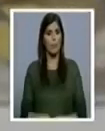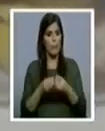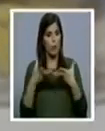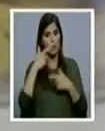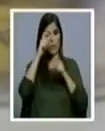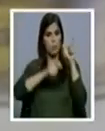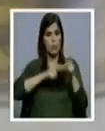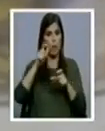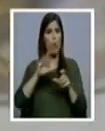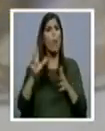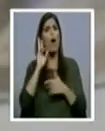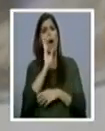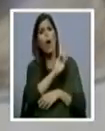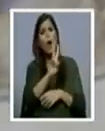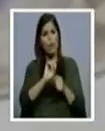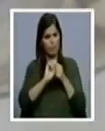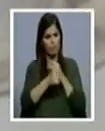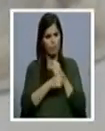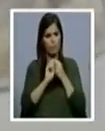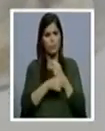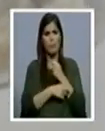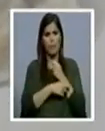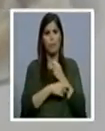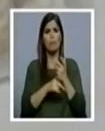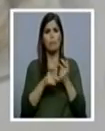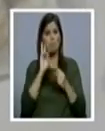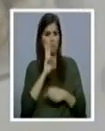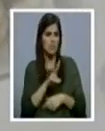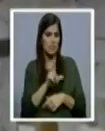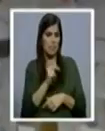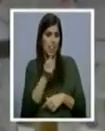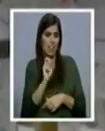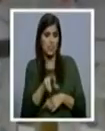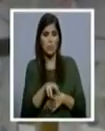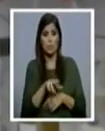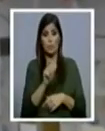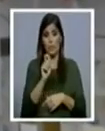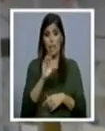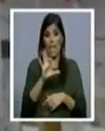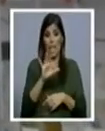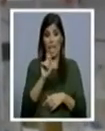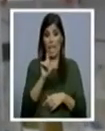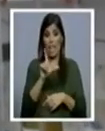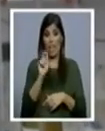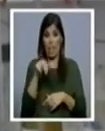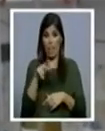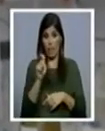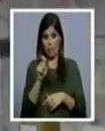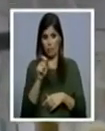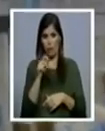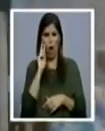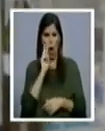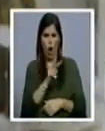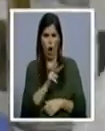A maioria das pessoas, quando olha para cascas de banana, vê lixo. Já Hélène Fabre olha